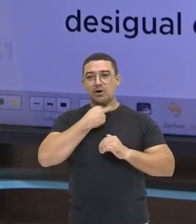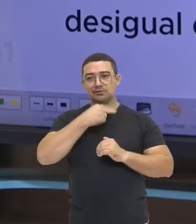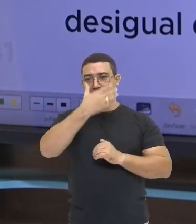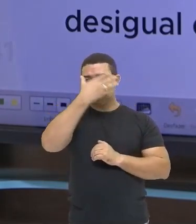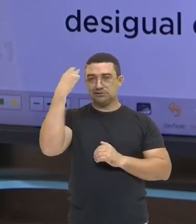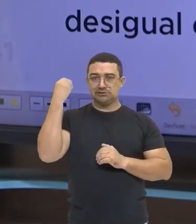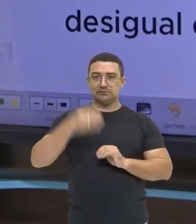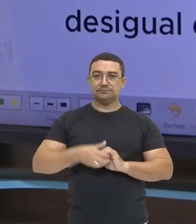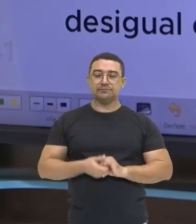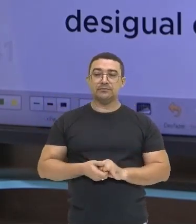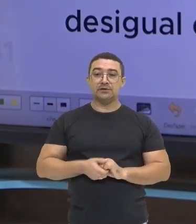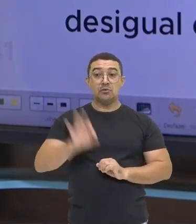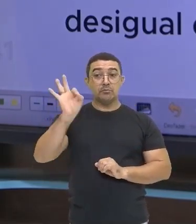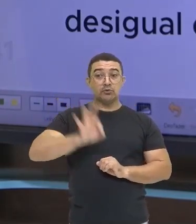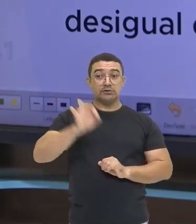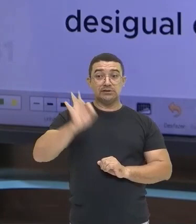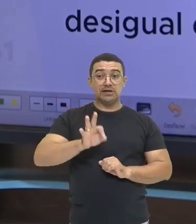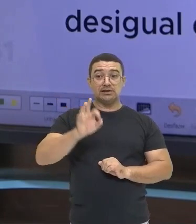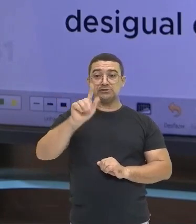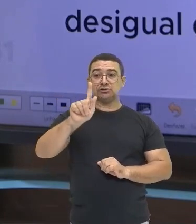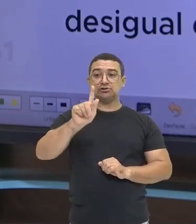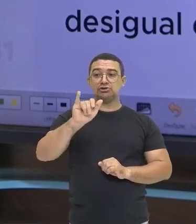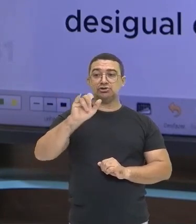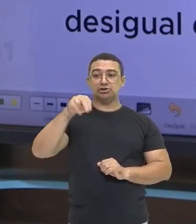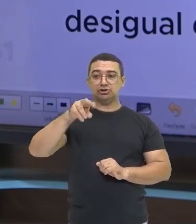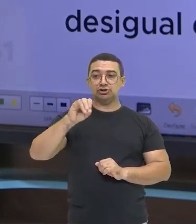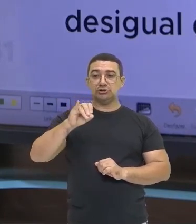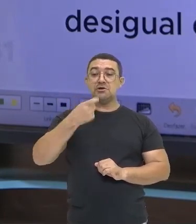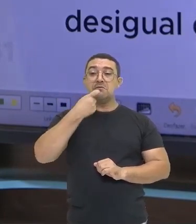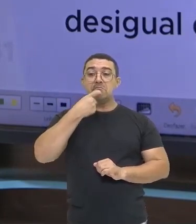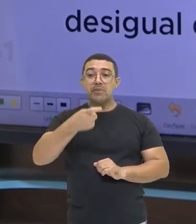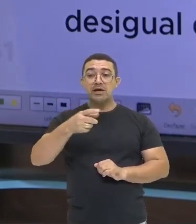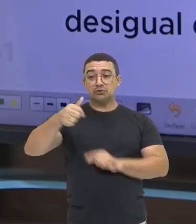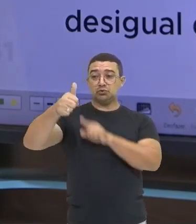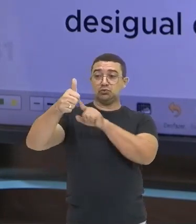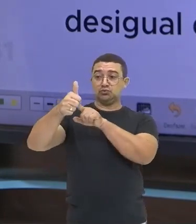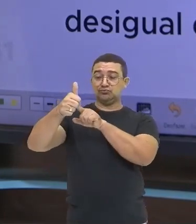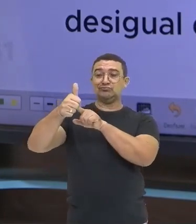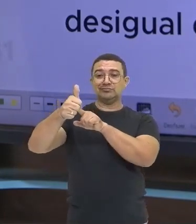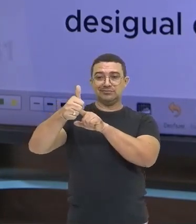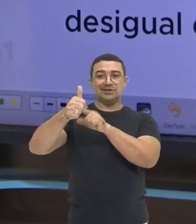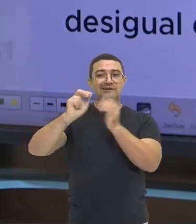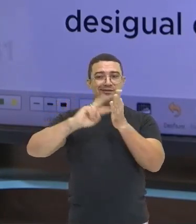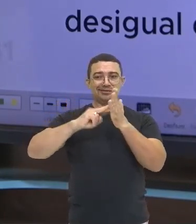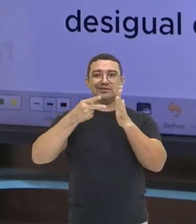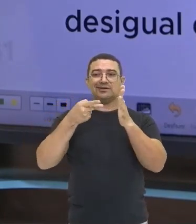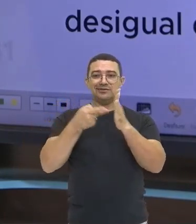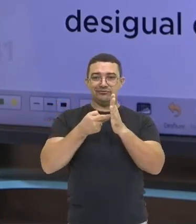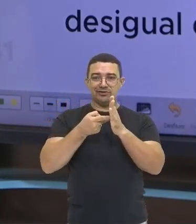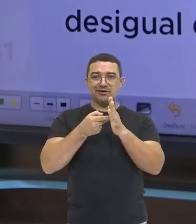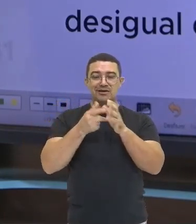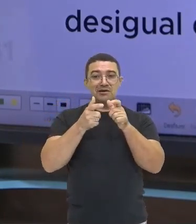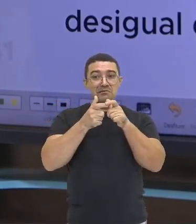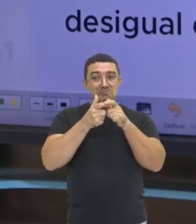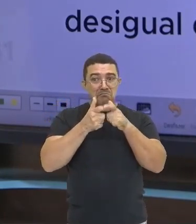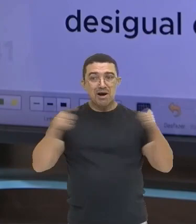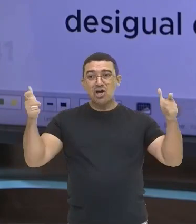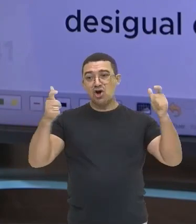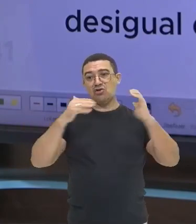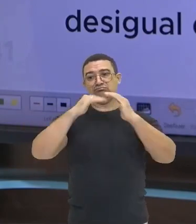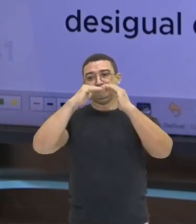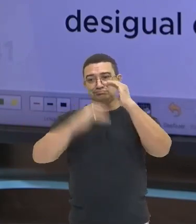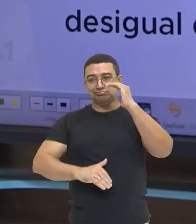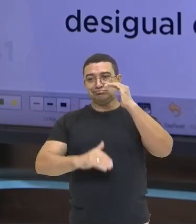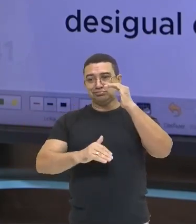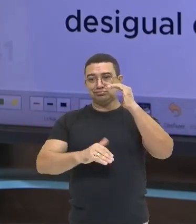No caso do índice de Gini, estar mais perto de 1 significa dizer que a gente tem maior desigualdade